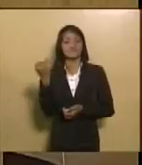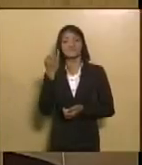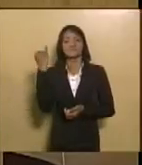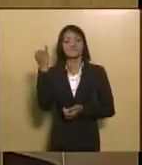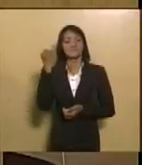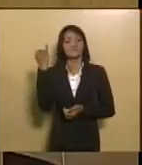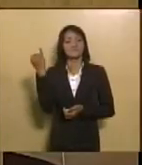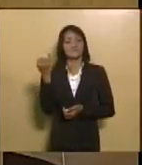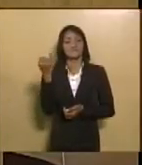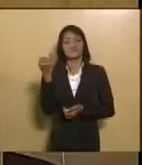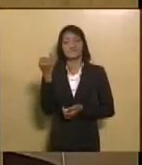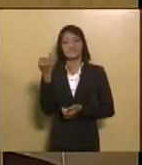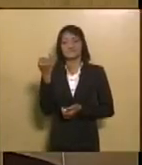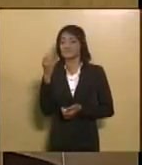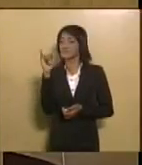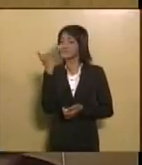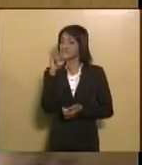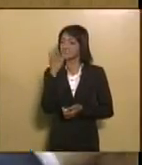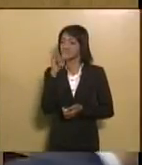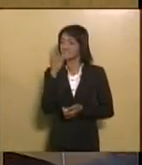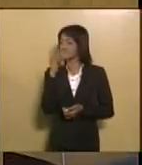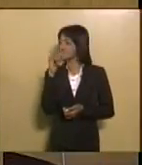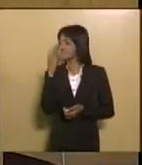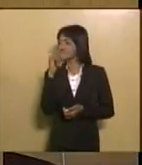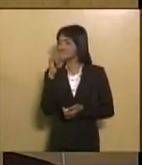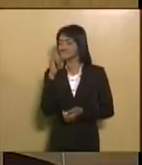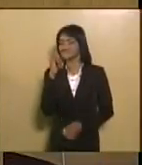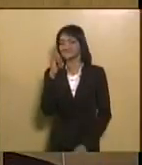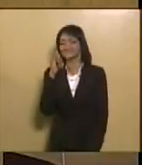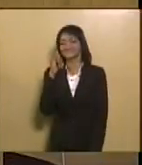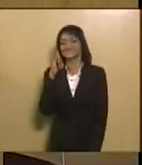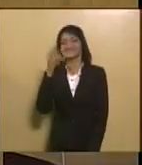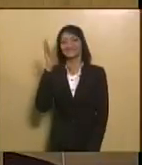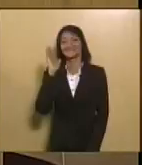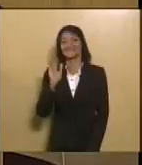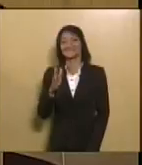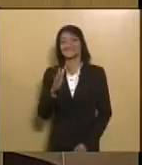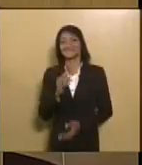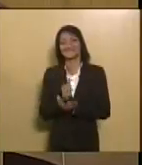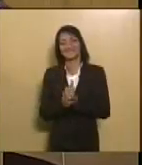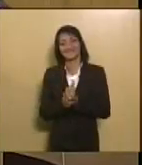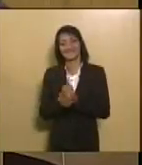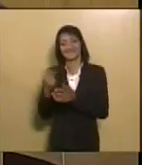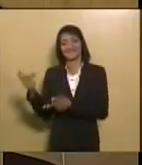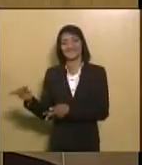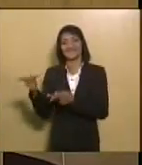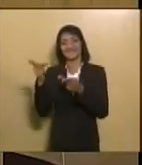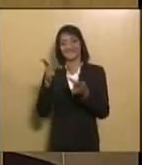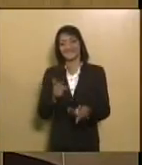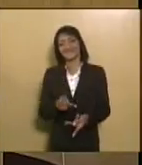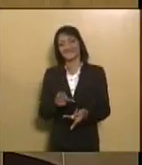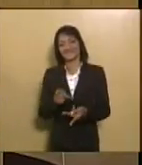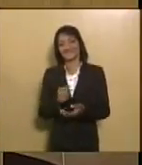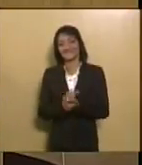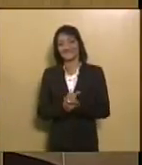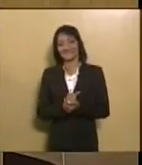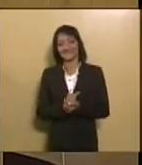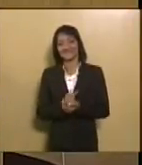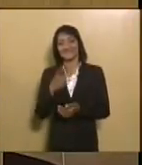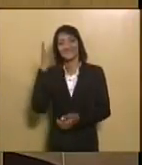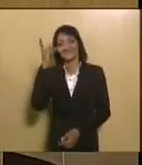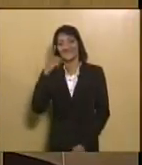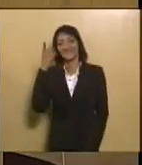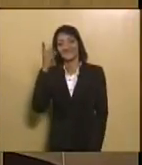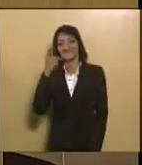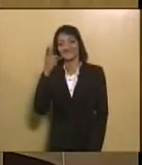renovável. Estive durante o recesso visitando, deputado Pastor